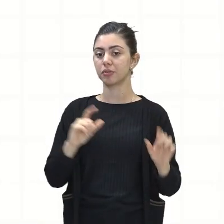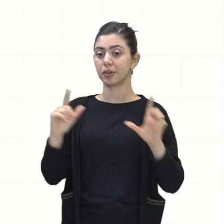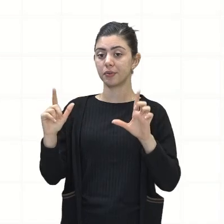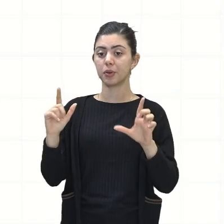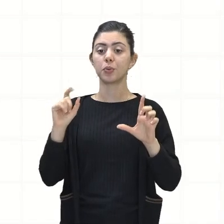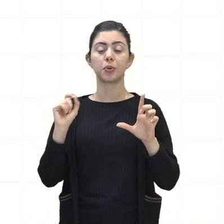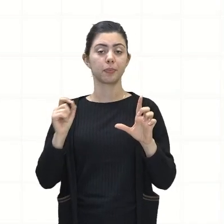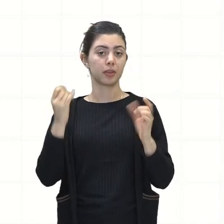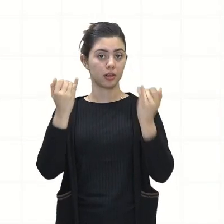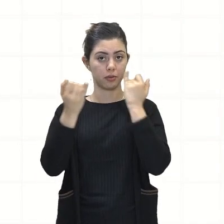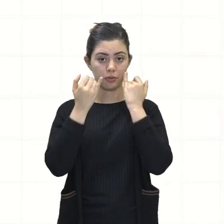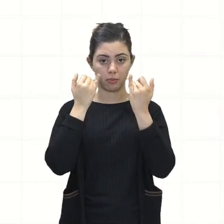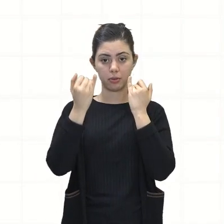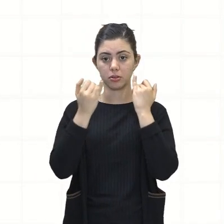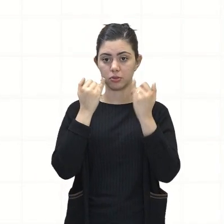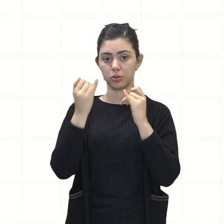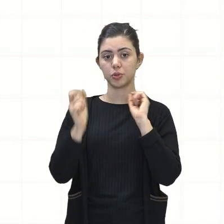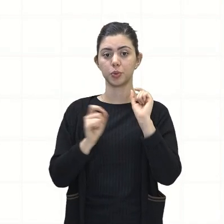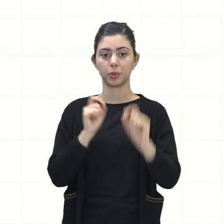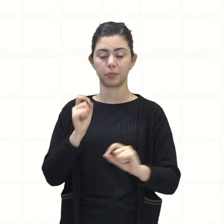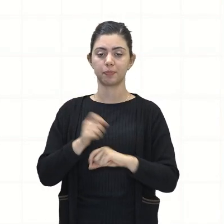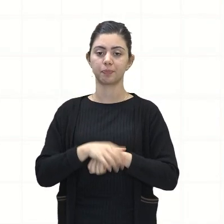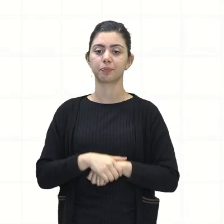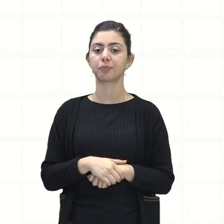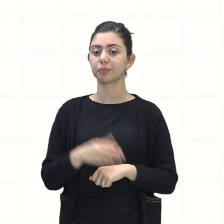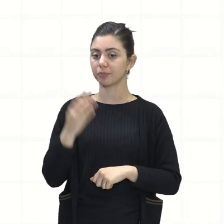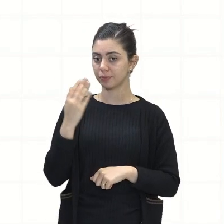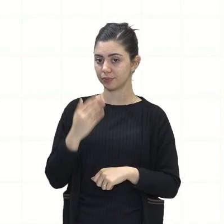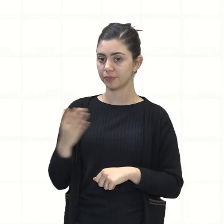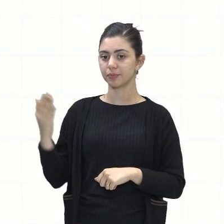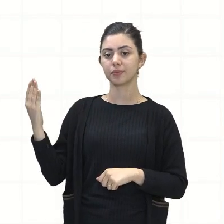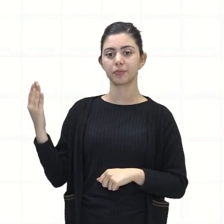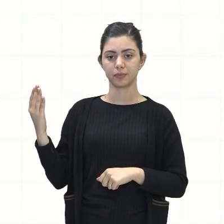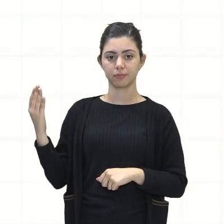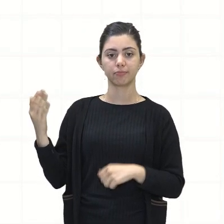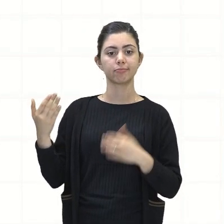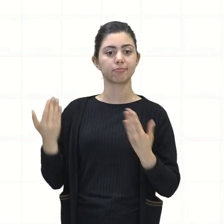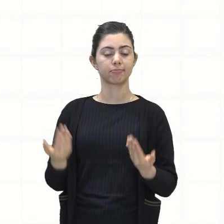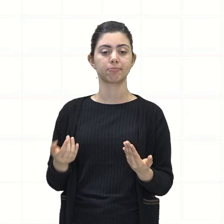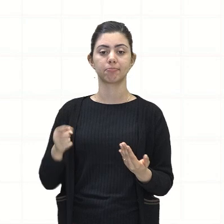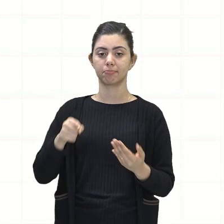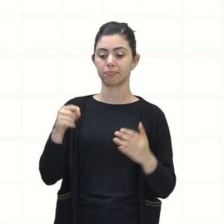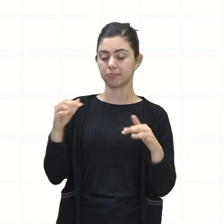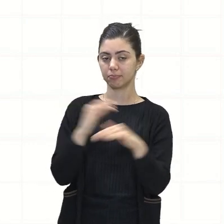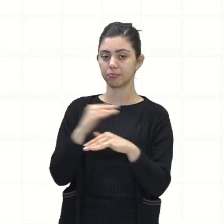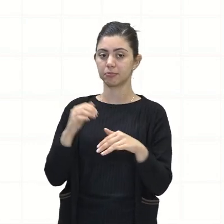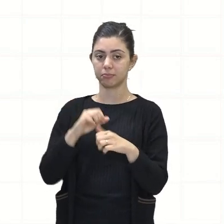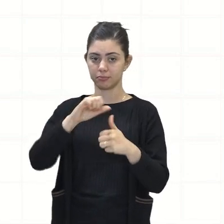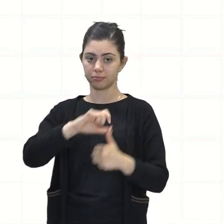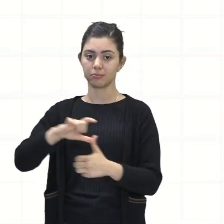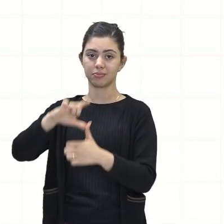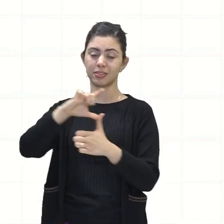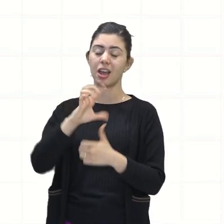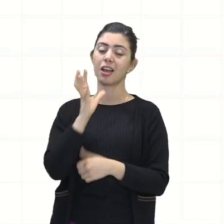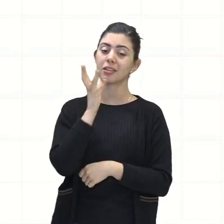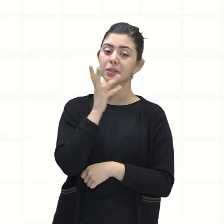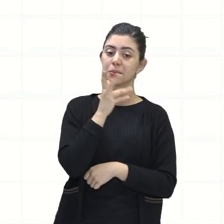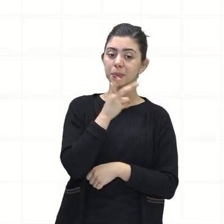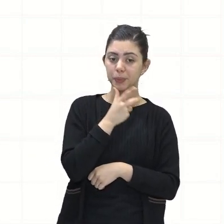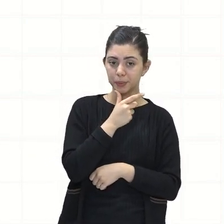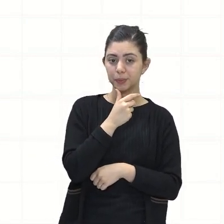algumas informações na próxima tela. A gente vai ver ali que a urbanização da América Latina foi tardia.